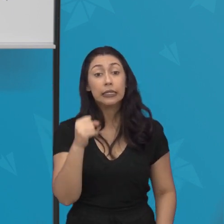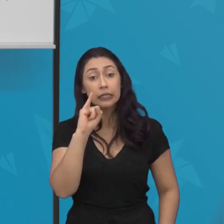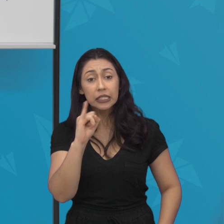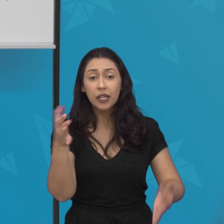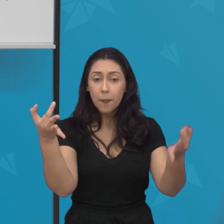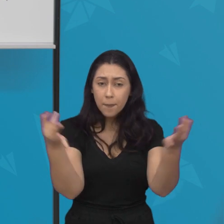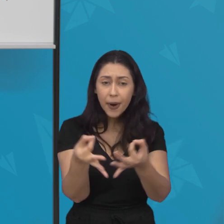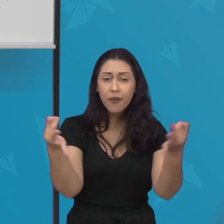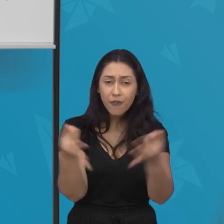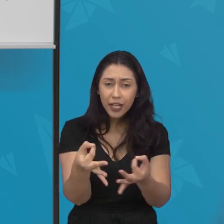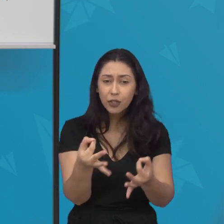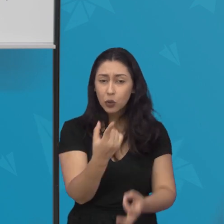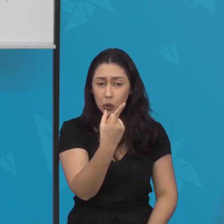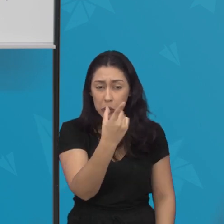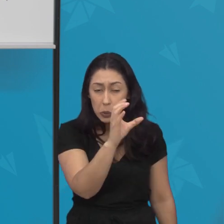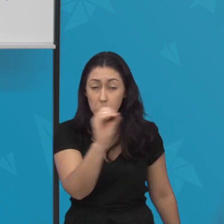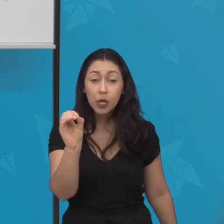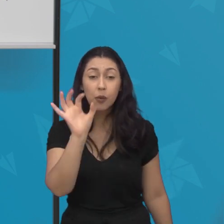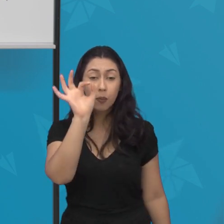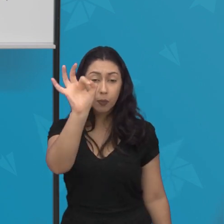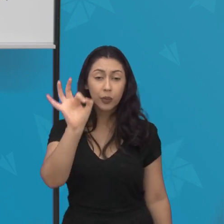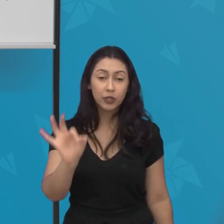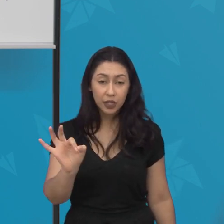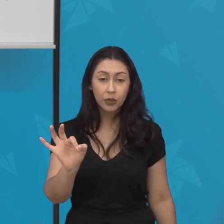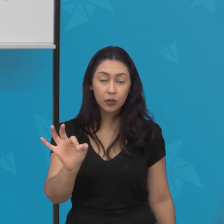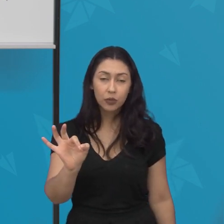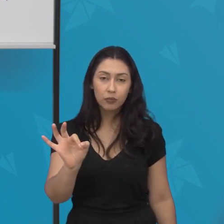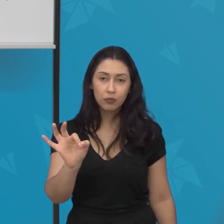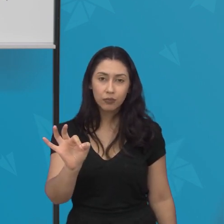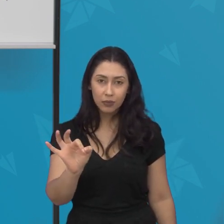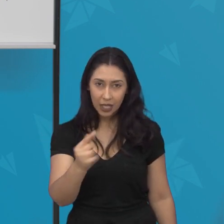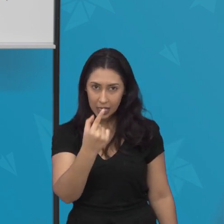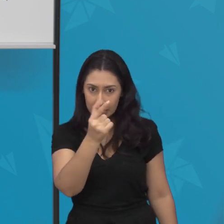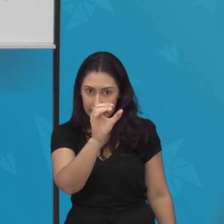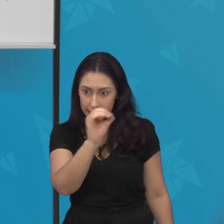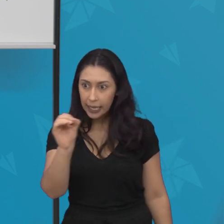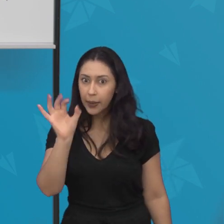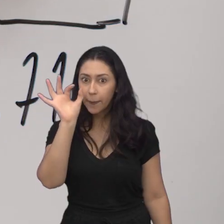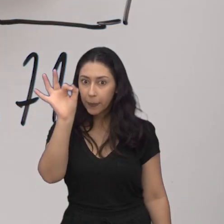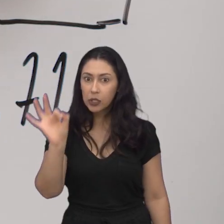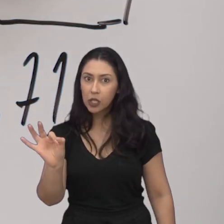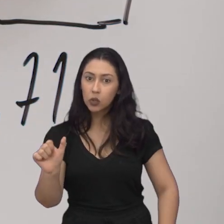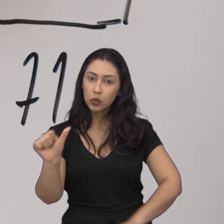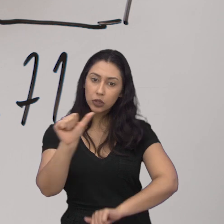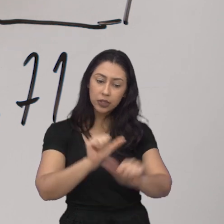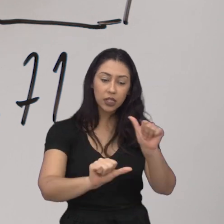formaria, idealmente falando, então ela é 100%. Então a gente coloca aqui esse